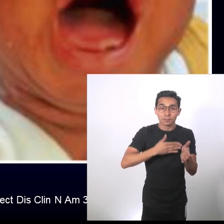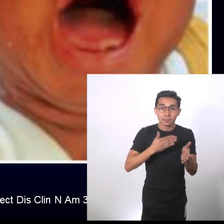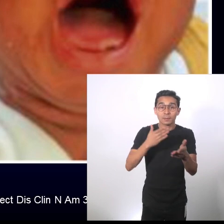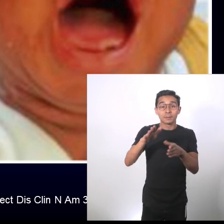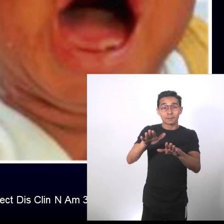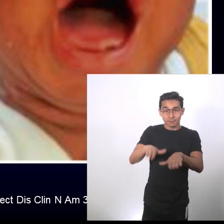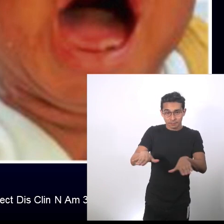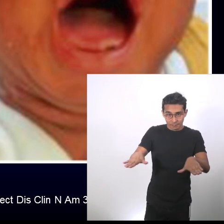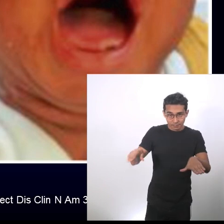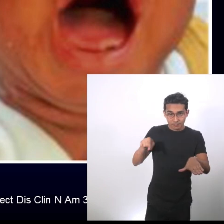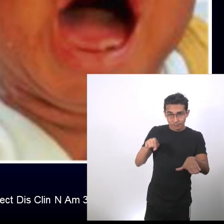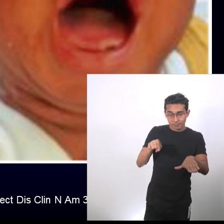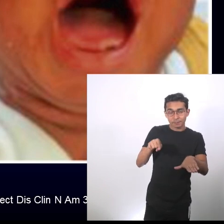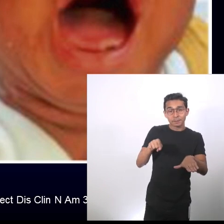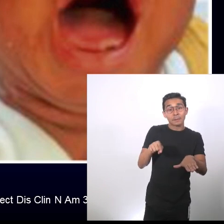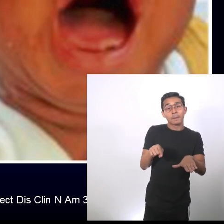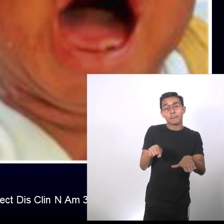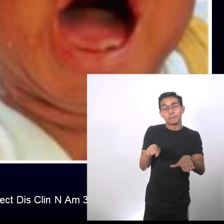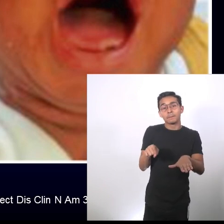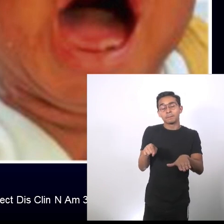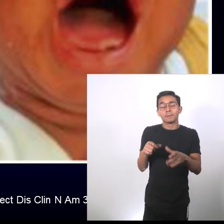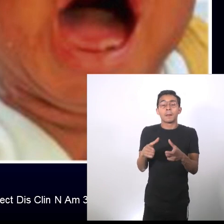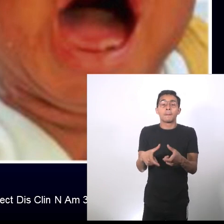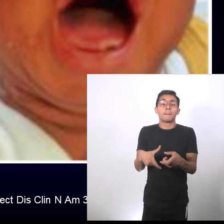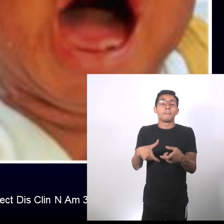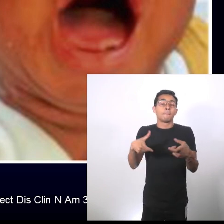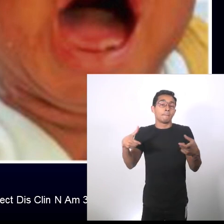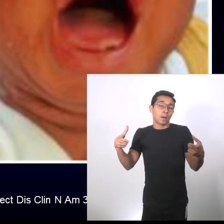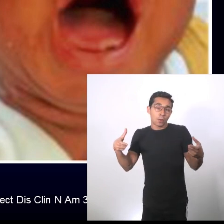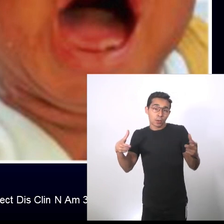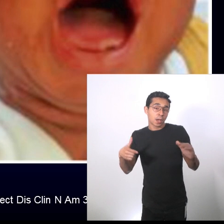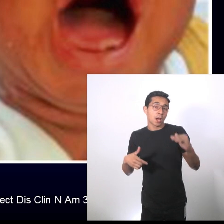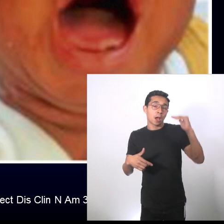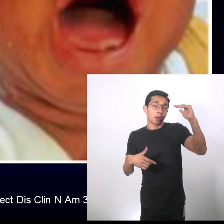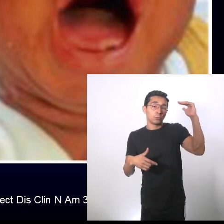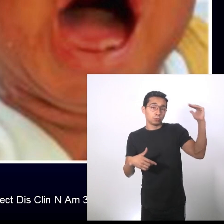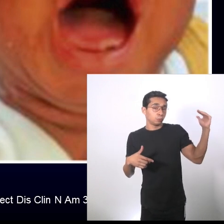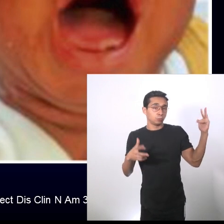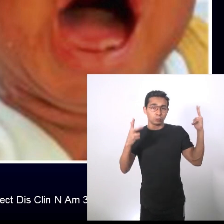são similares, né, às manifestações em adultos.